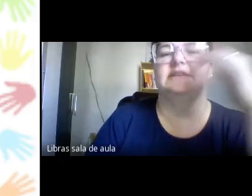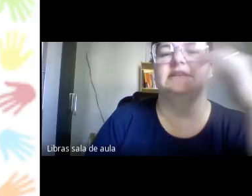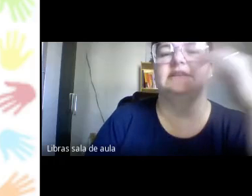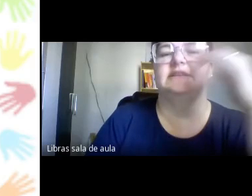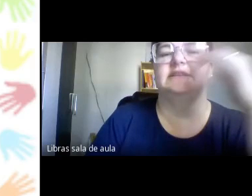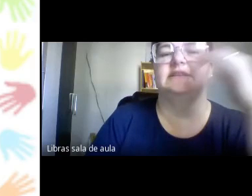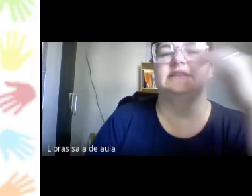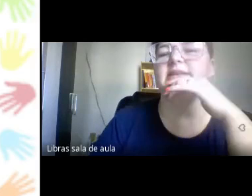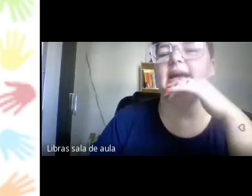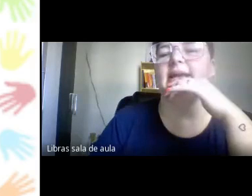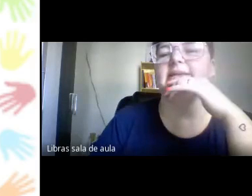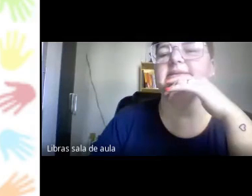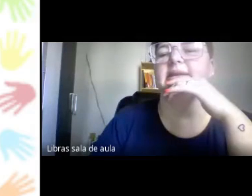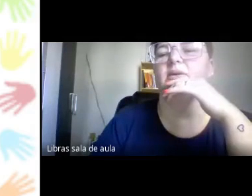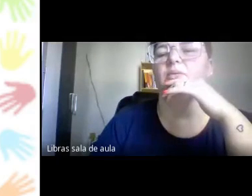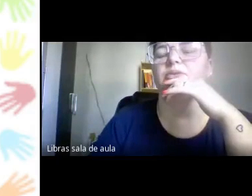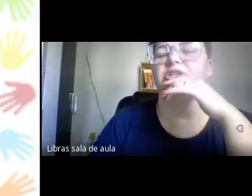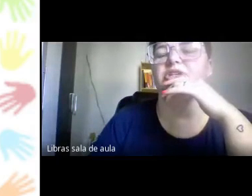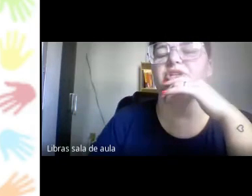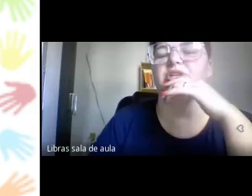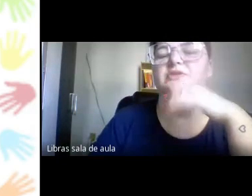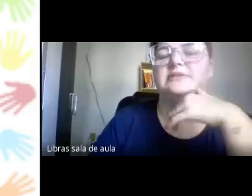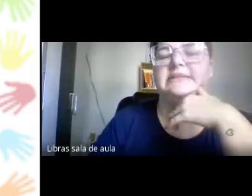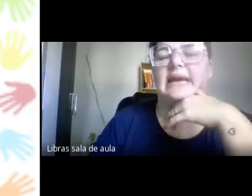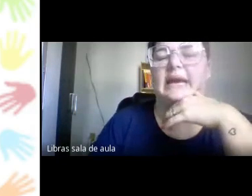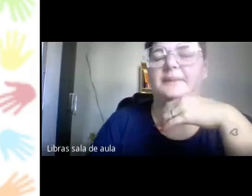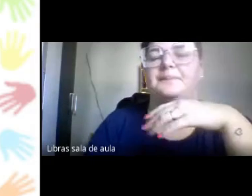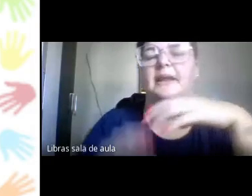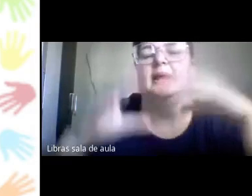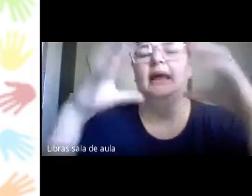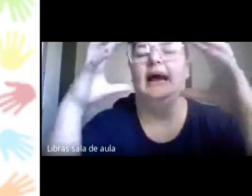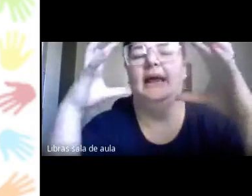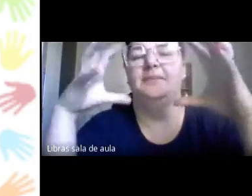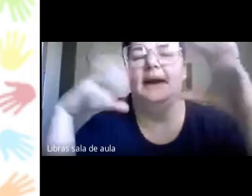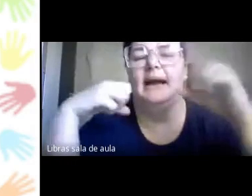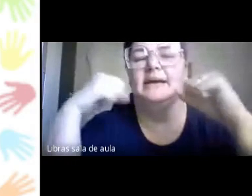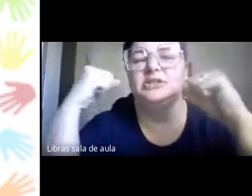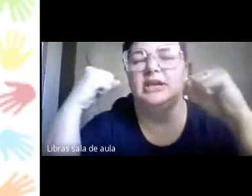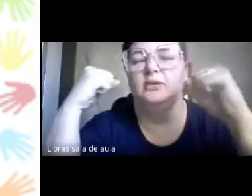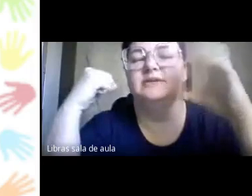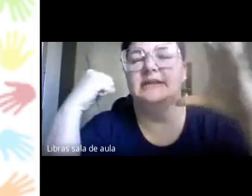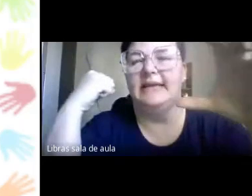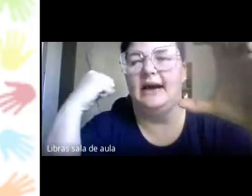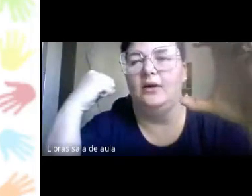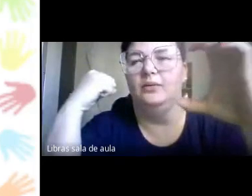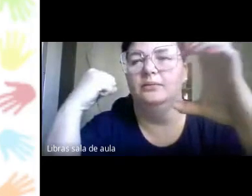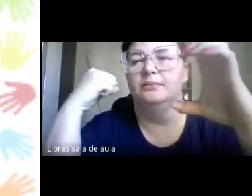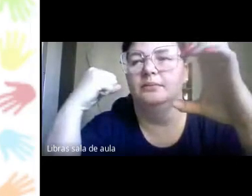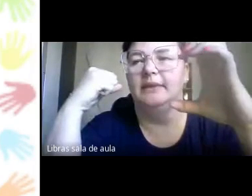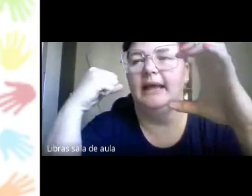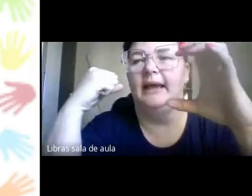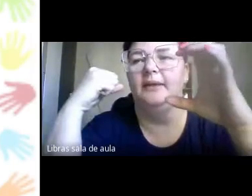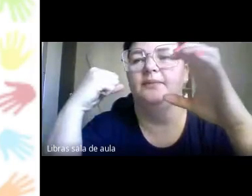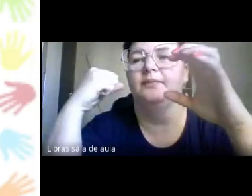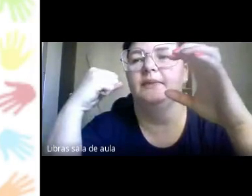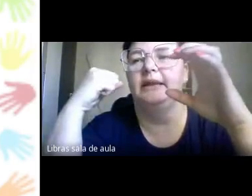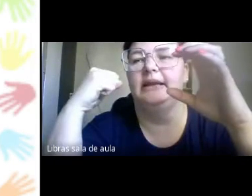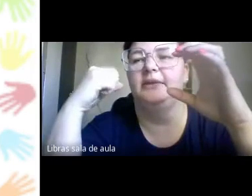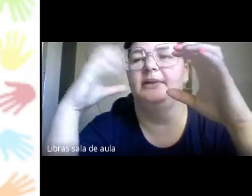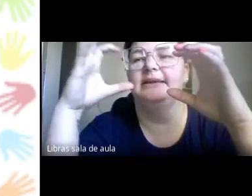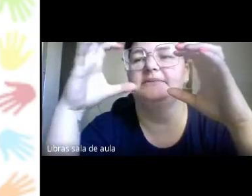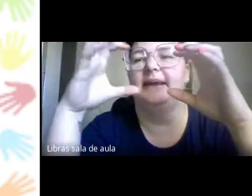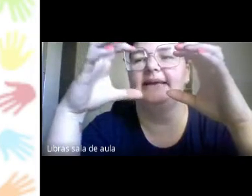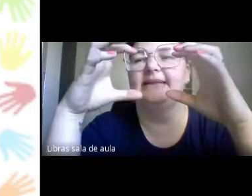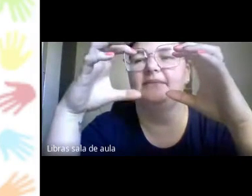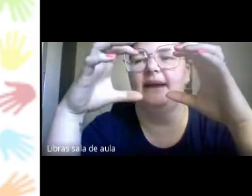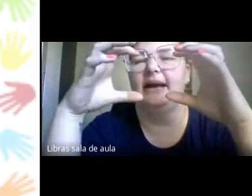Vocês lembram que eu trouxe a questão de a gente associar a imagem, o sinal, né, em